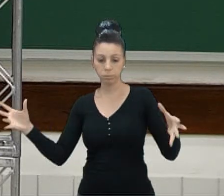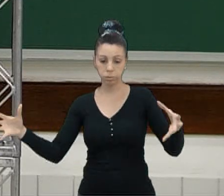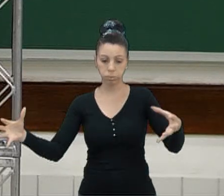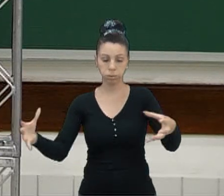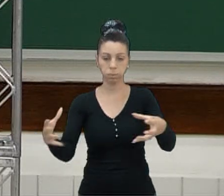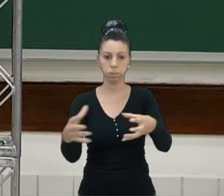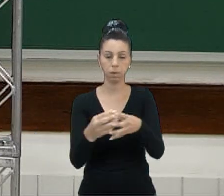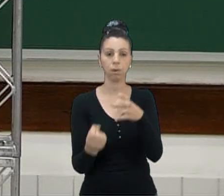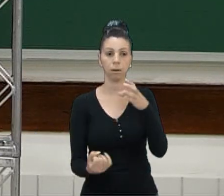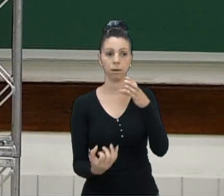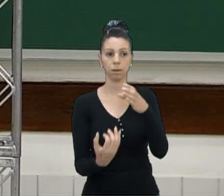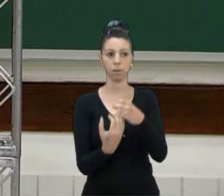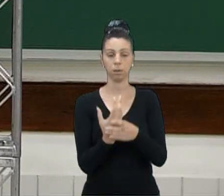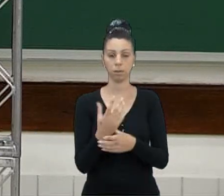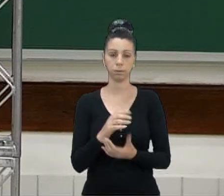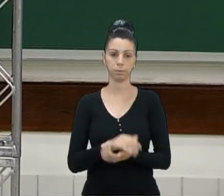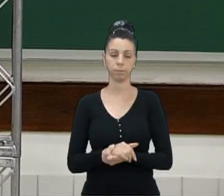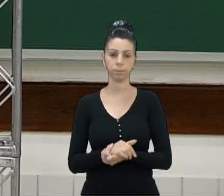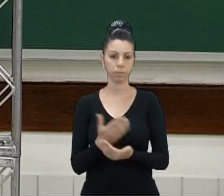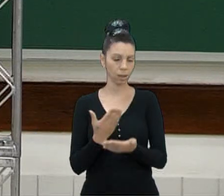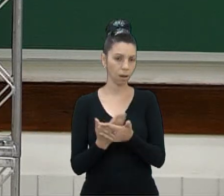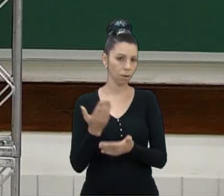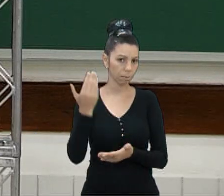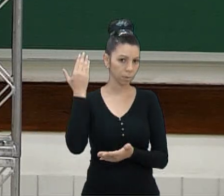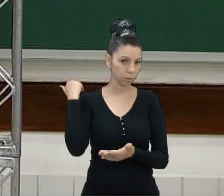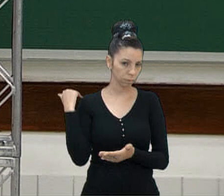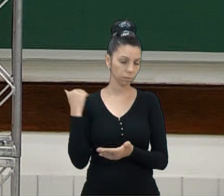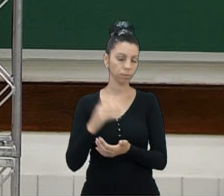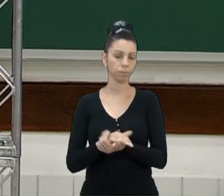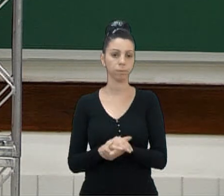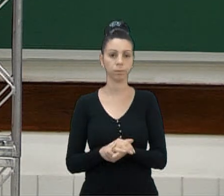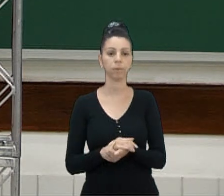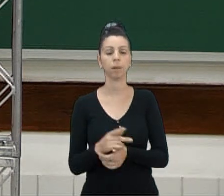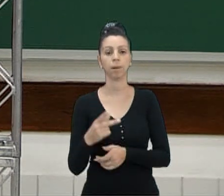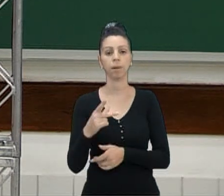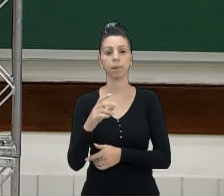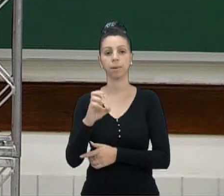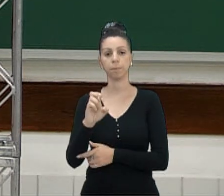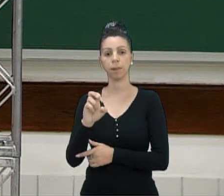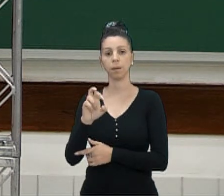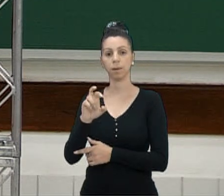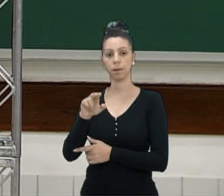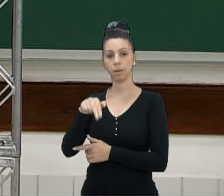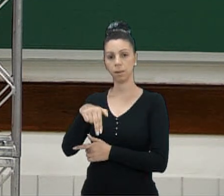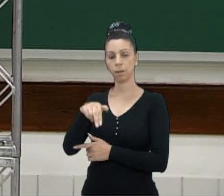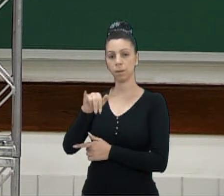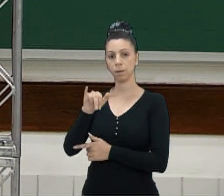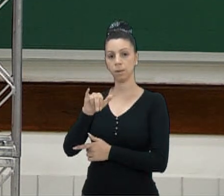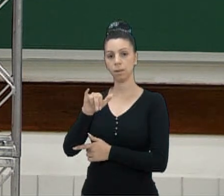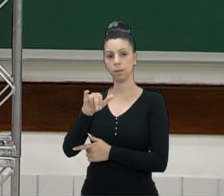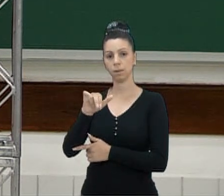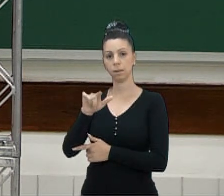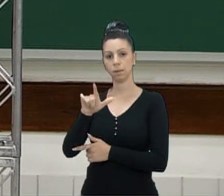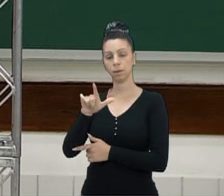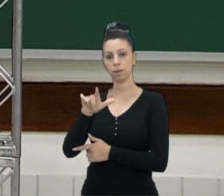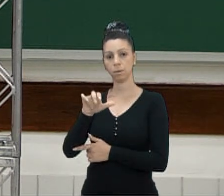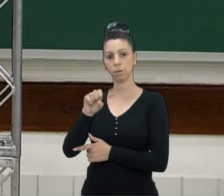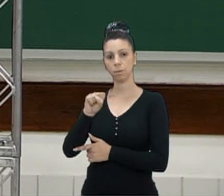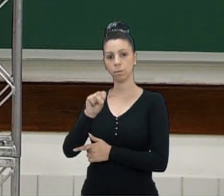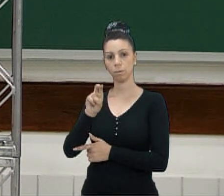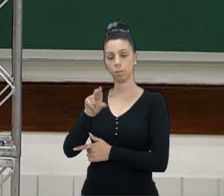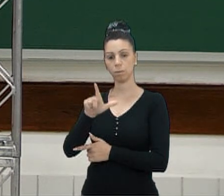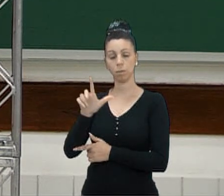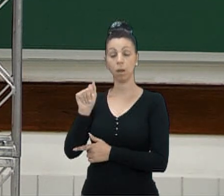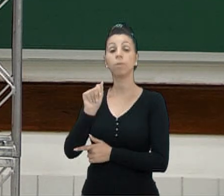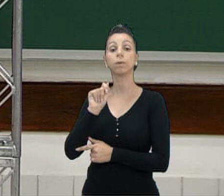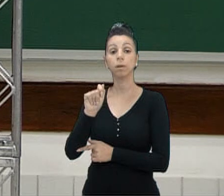aula passada a gente falou sobre as penínsulas, né? Sobre a formação das penínsulas, que é aquele pedaço de continente que avança em direção ao